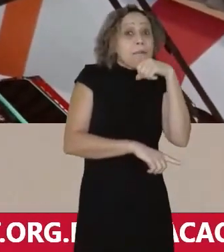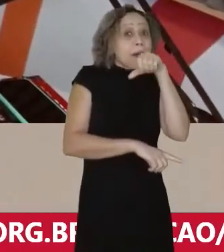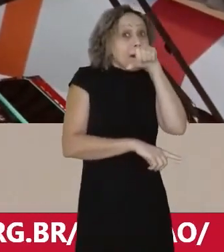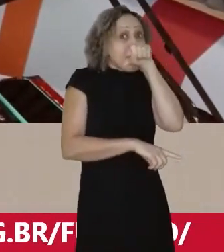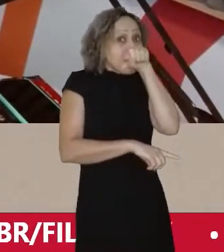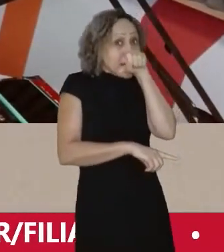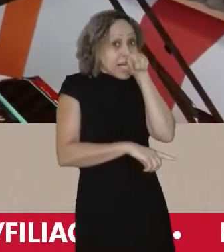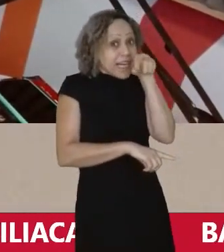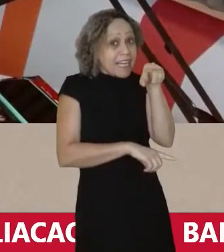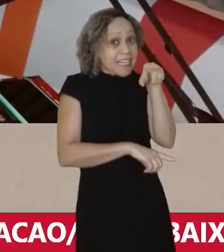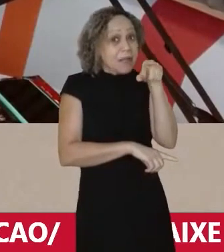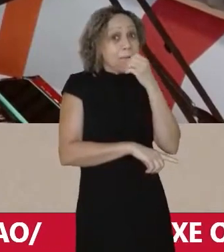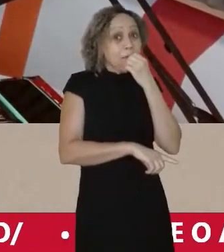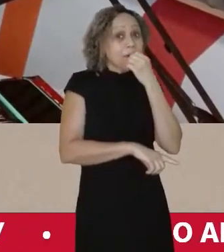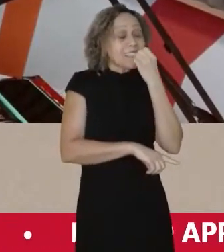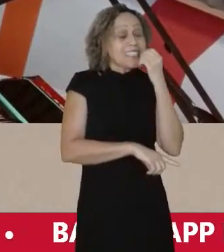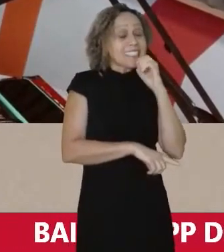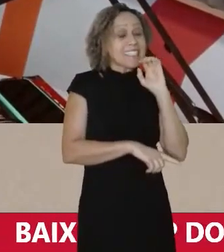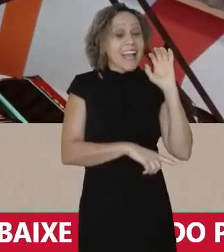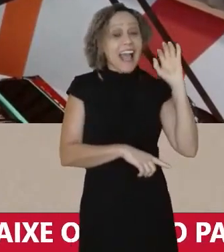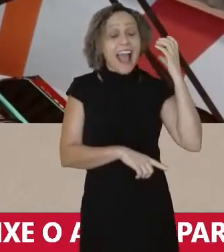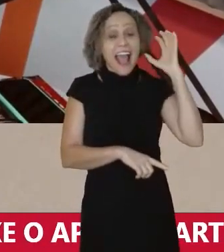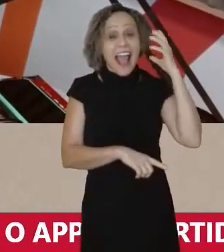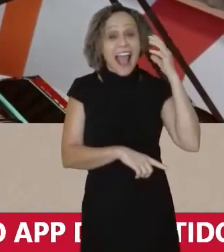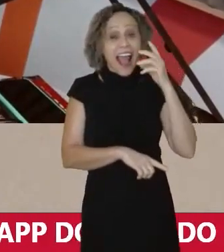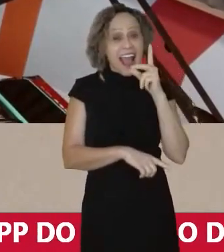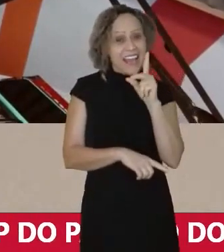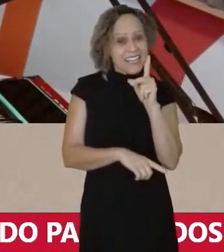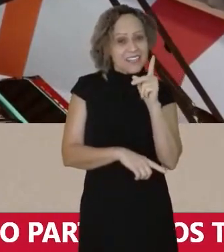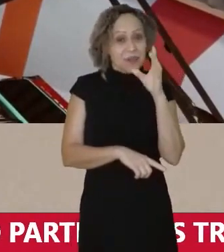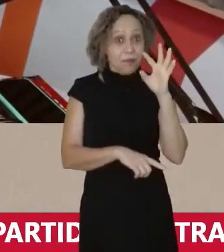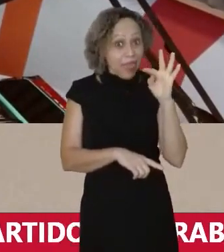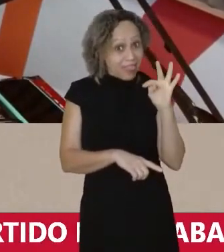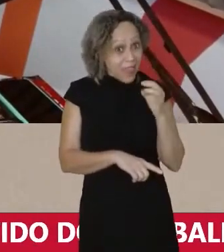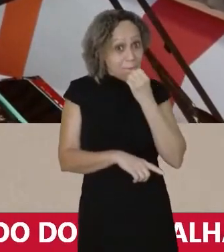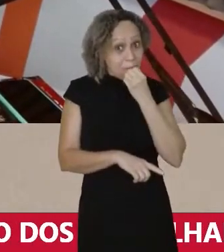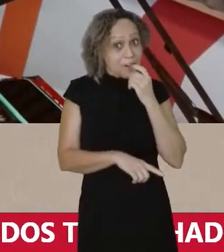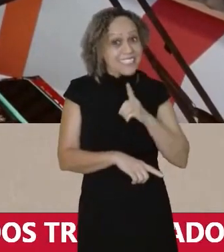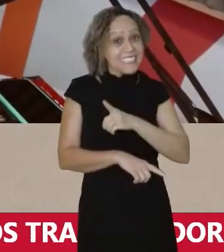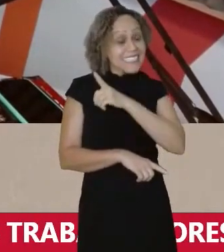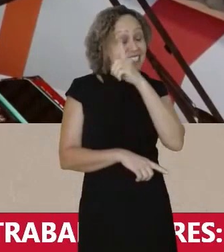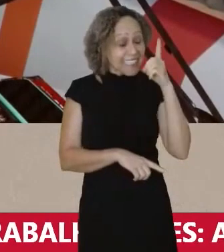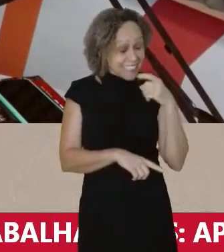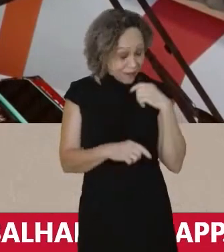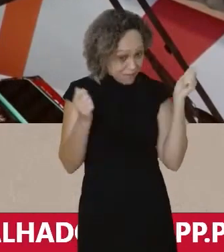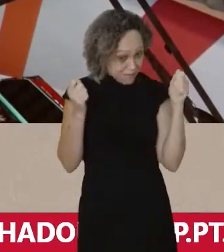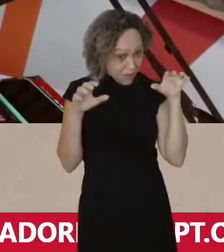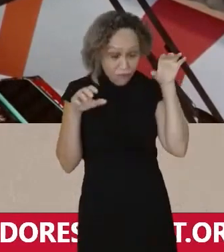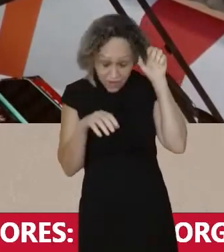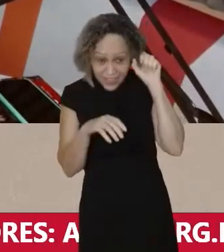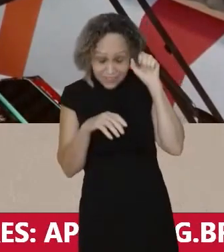Rádio PT. Abri o microfone. Bom dia, tá me ouvindo? Eu tô te ouvindo muito